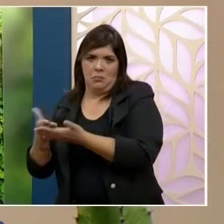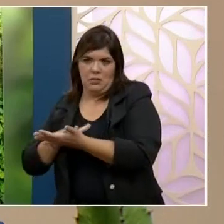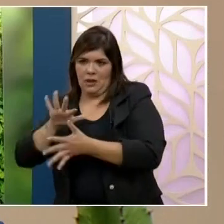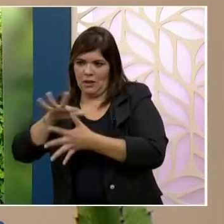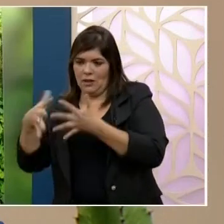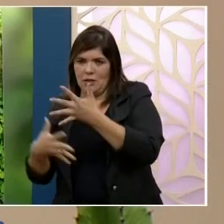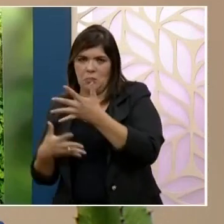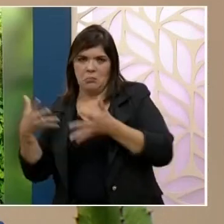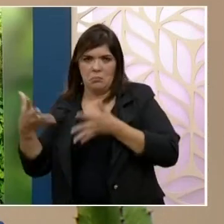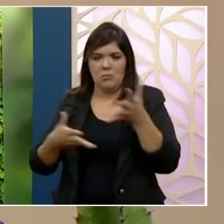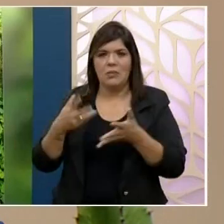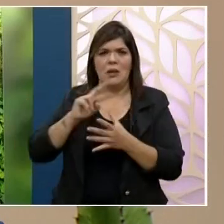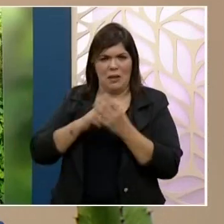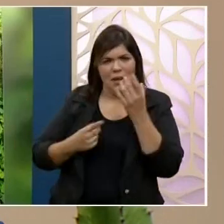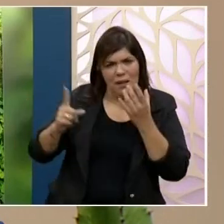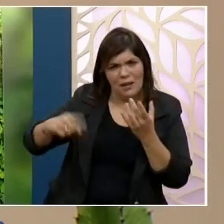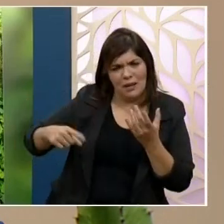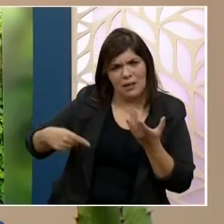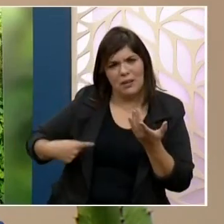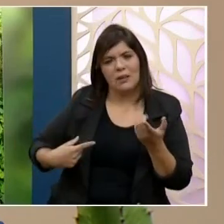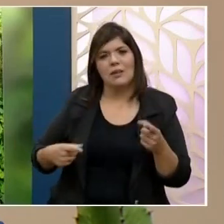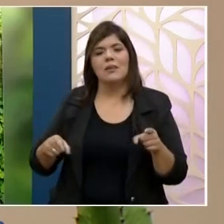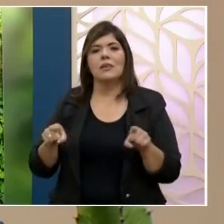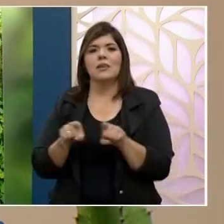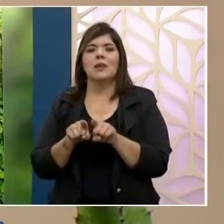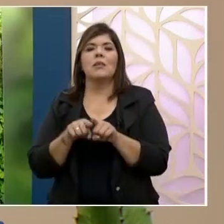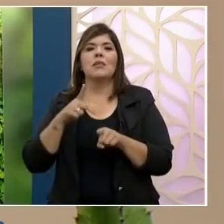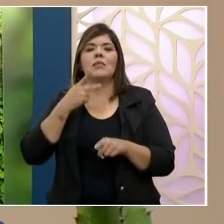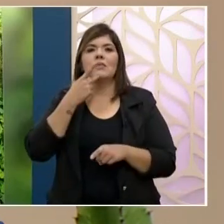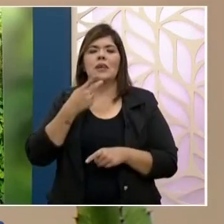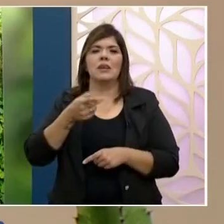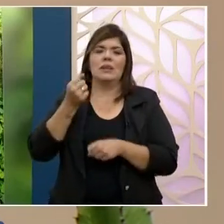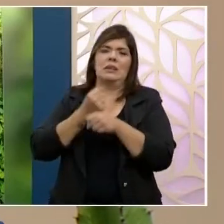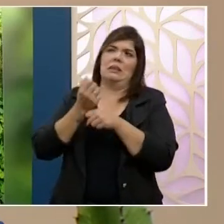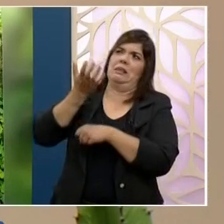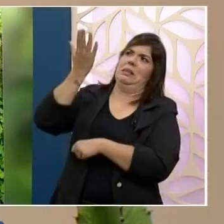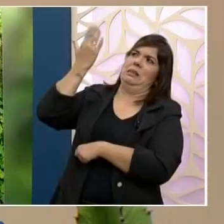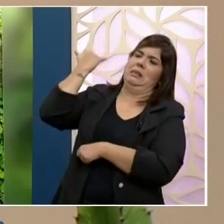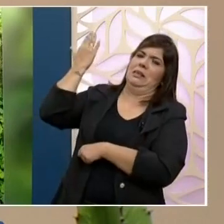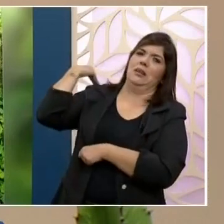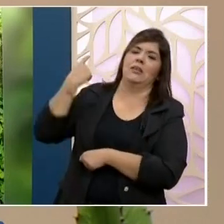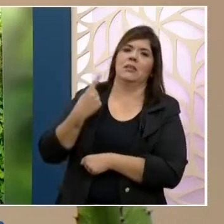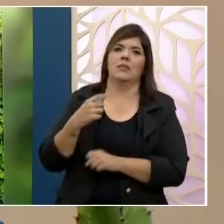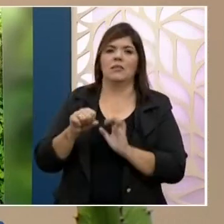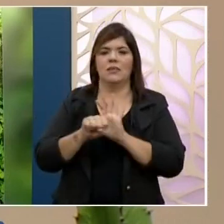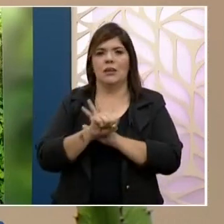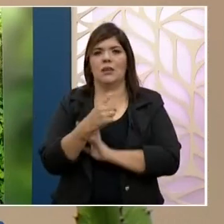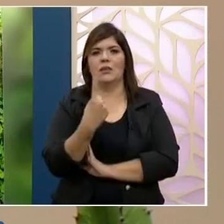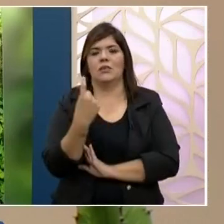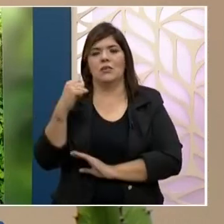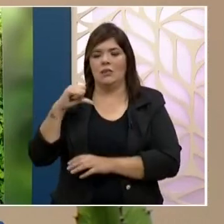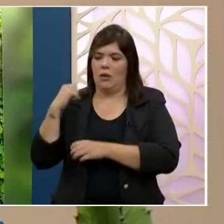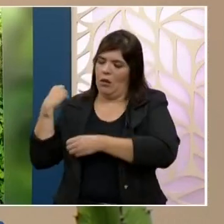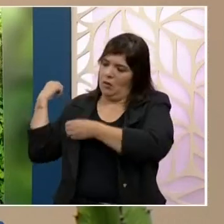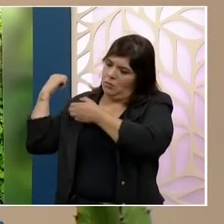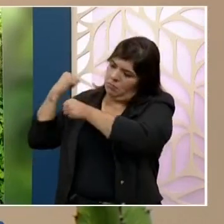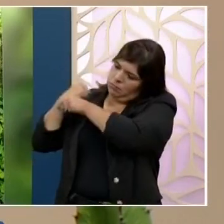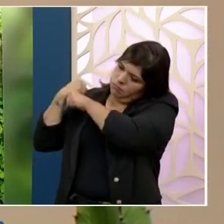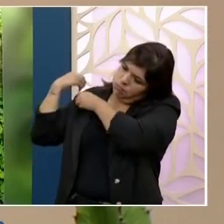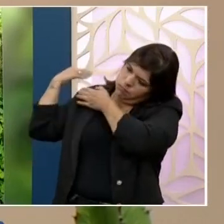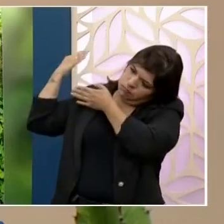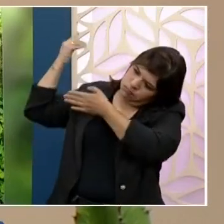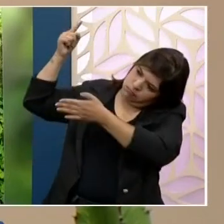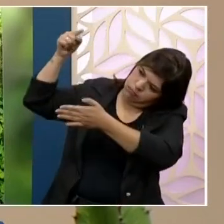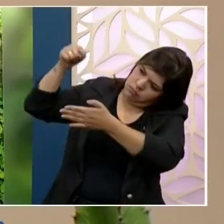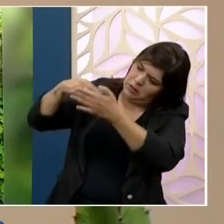outra coisinha, a gente está falando também da introdução dessa língua no Brasil lá no século XIX, né? a evolução